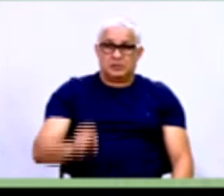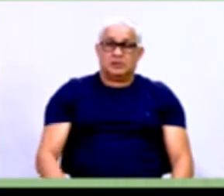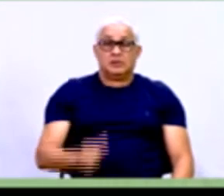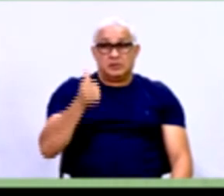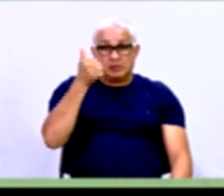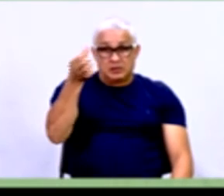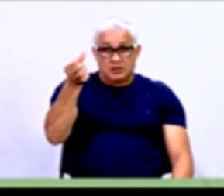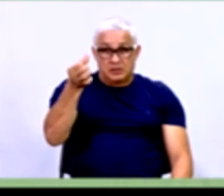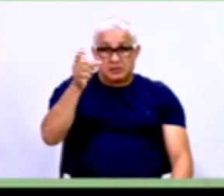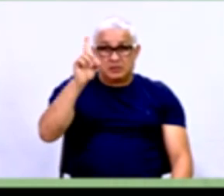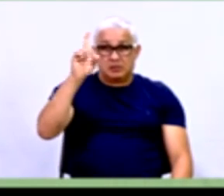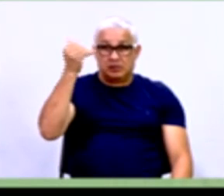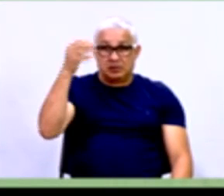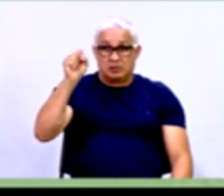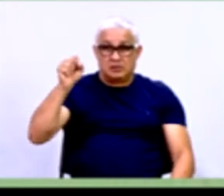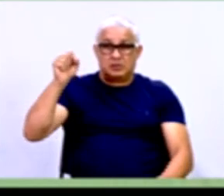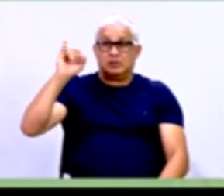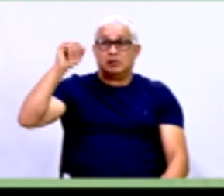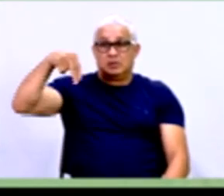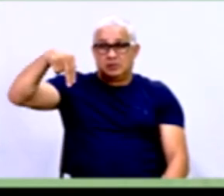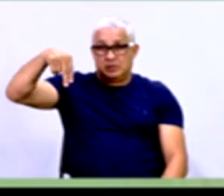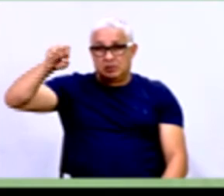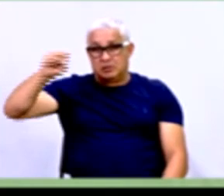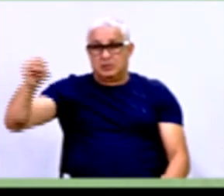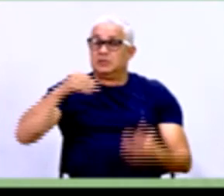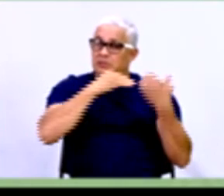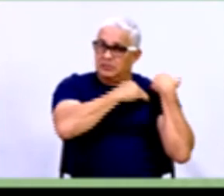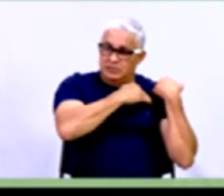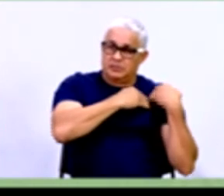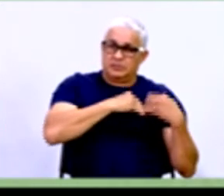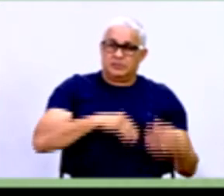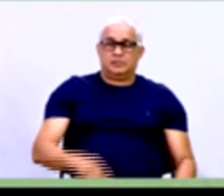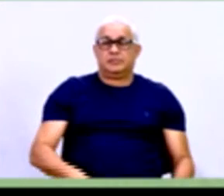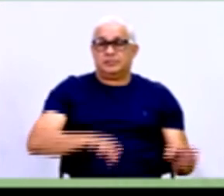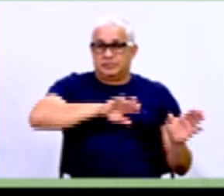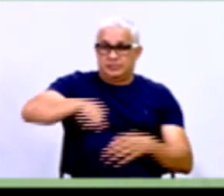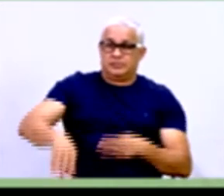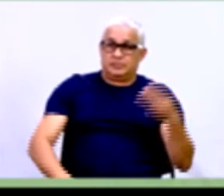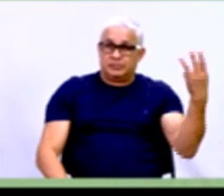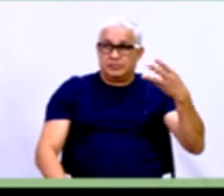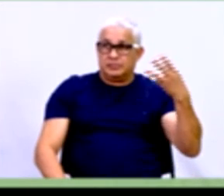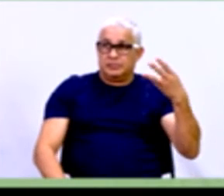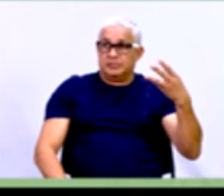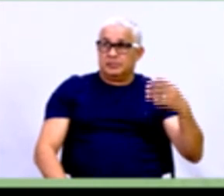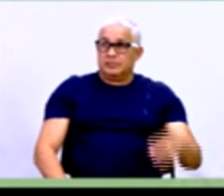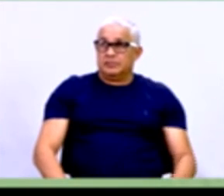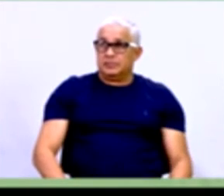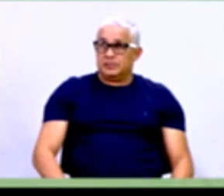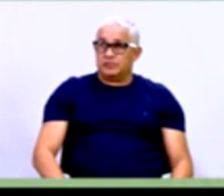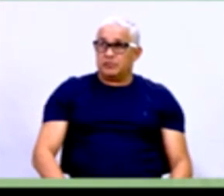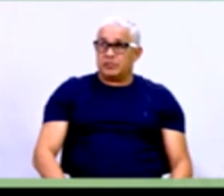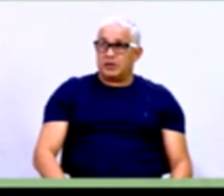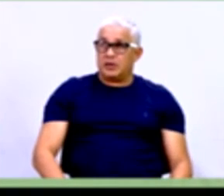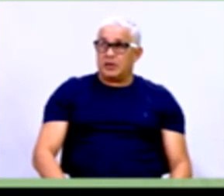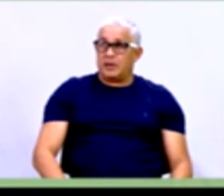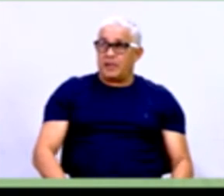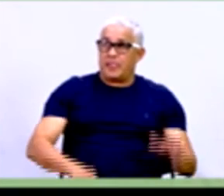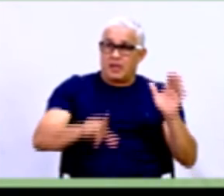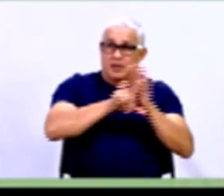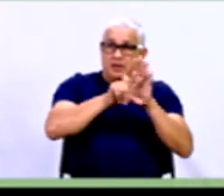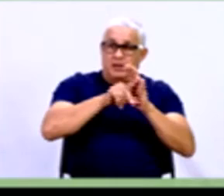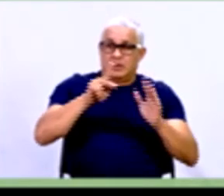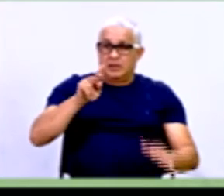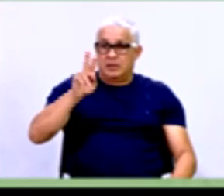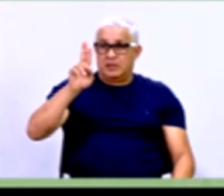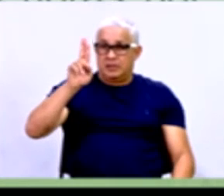Previdência. 3. Para efeito da legislação previdenciária, considera-se que o eletricista sofreu acidente de